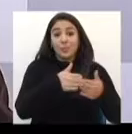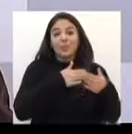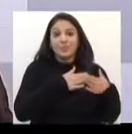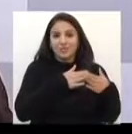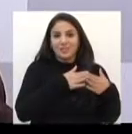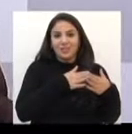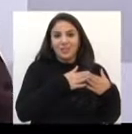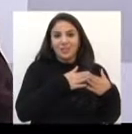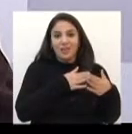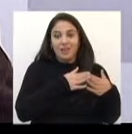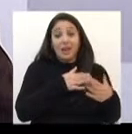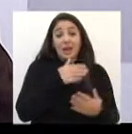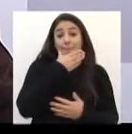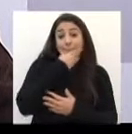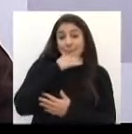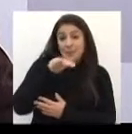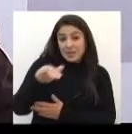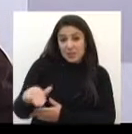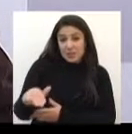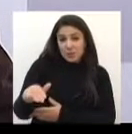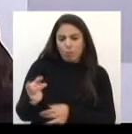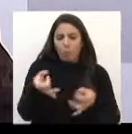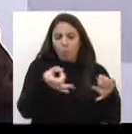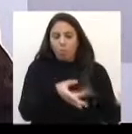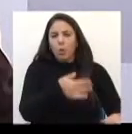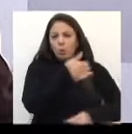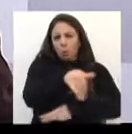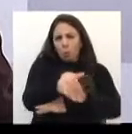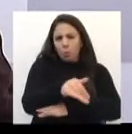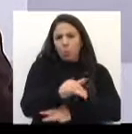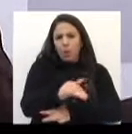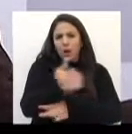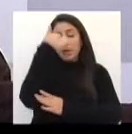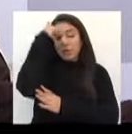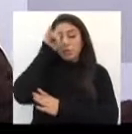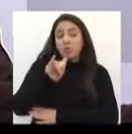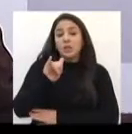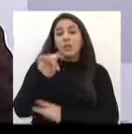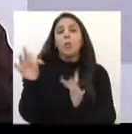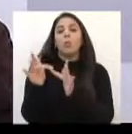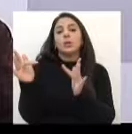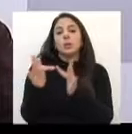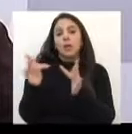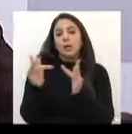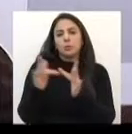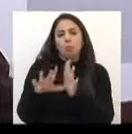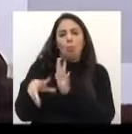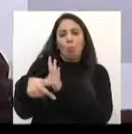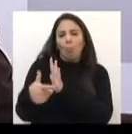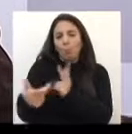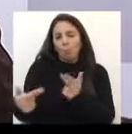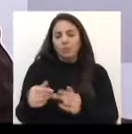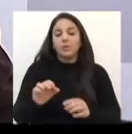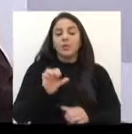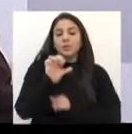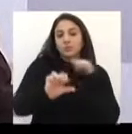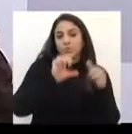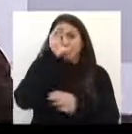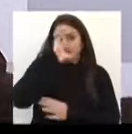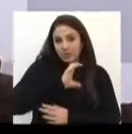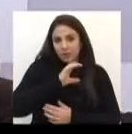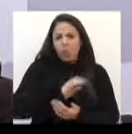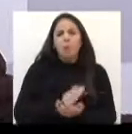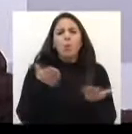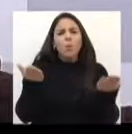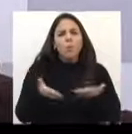a rua, que deixa de estar na marginalidade e se torna um cidadão, hoje nós temos dezenas de guri, daqueles